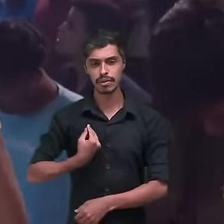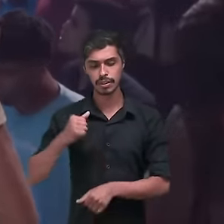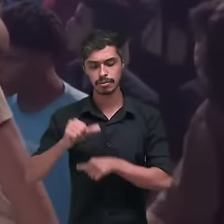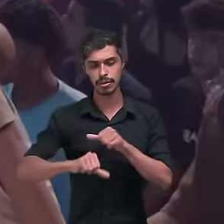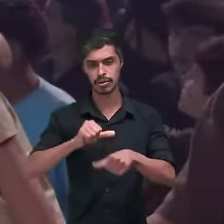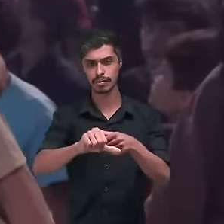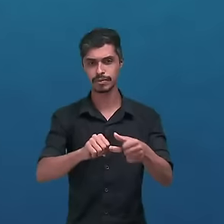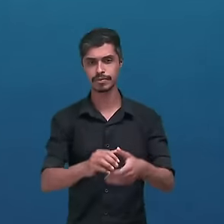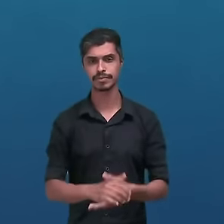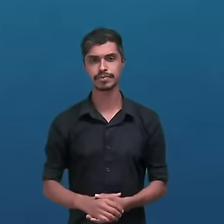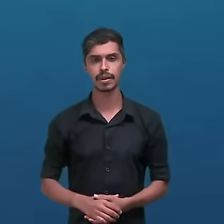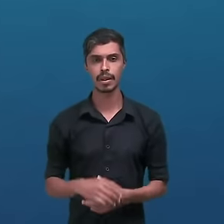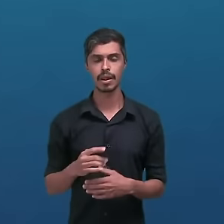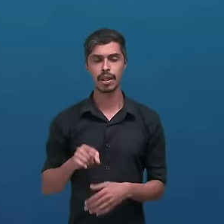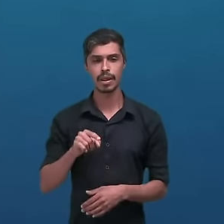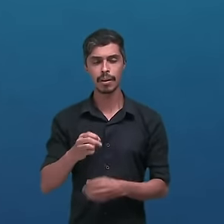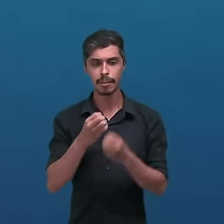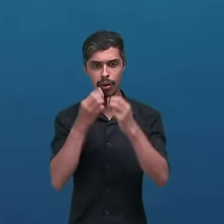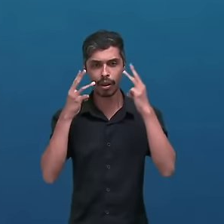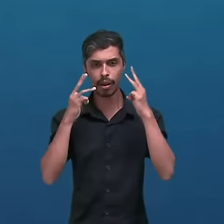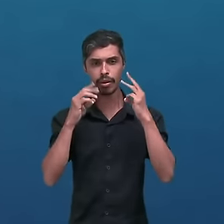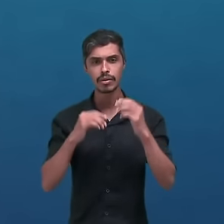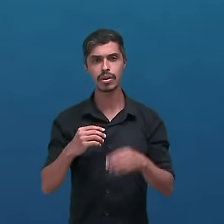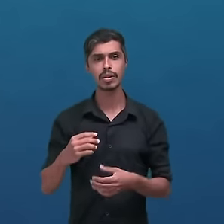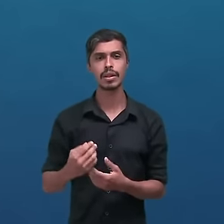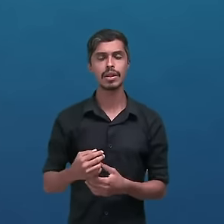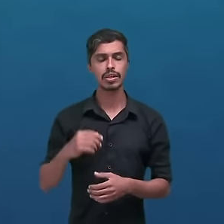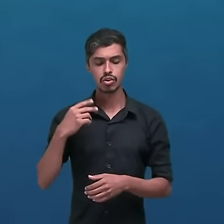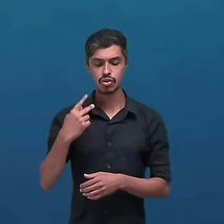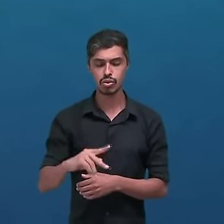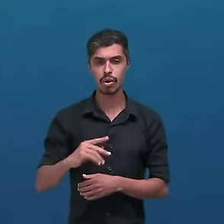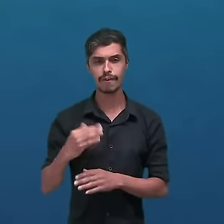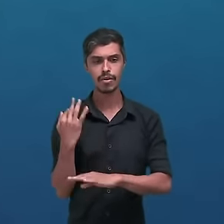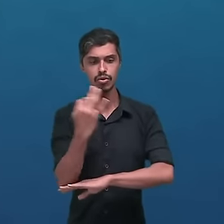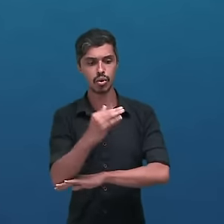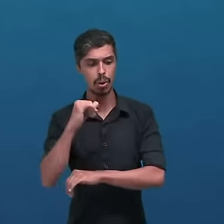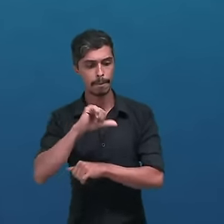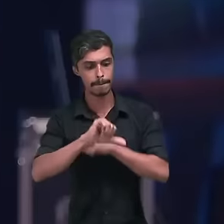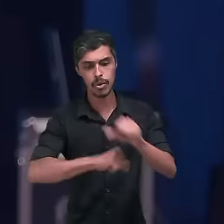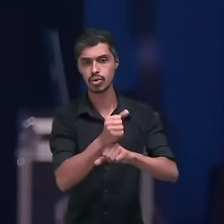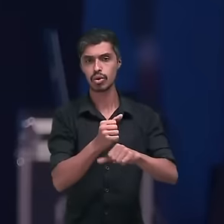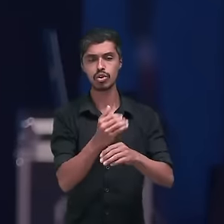Moisés tomou uma decisão que mudou por completo seu futuro.